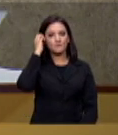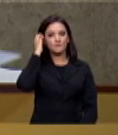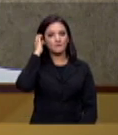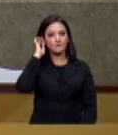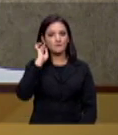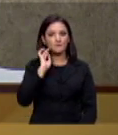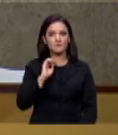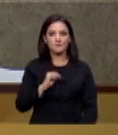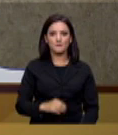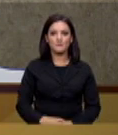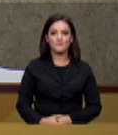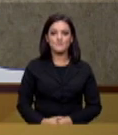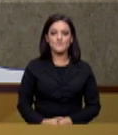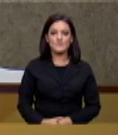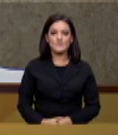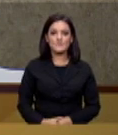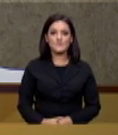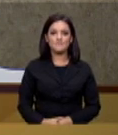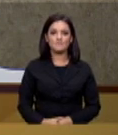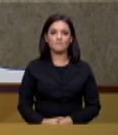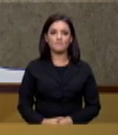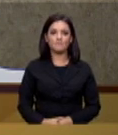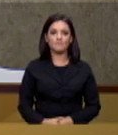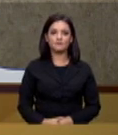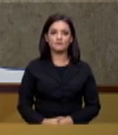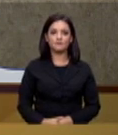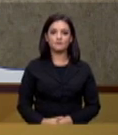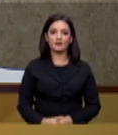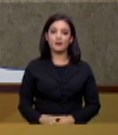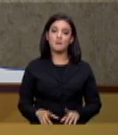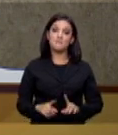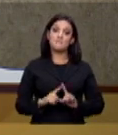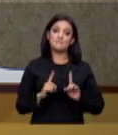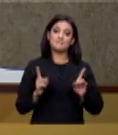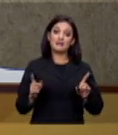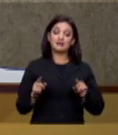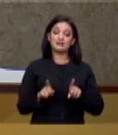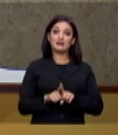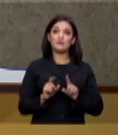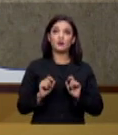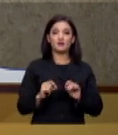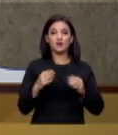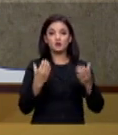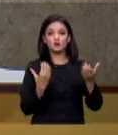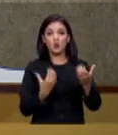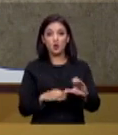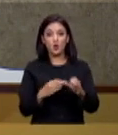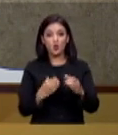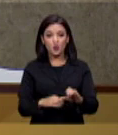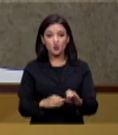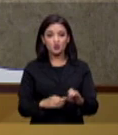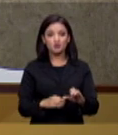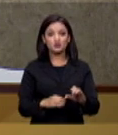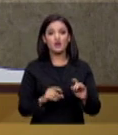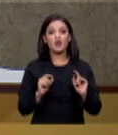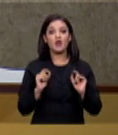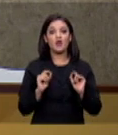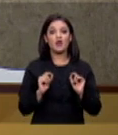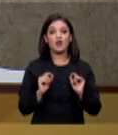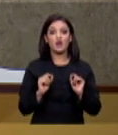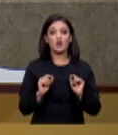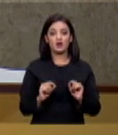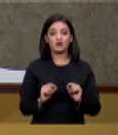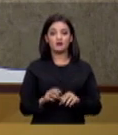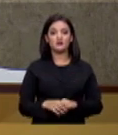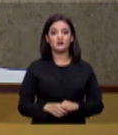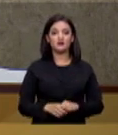Santo. Por outro lado, o princípio do concurso público, ele é corolário do Estado de Direito, rule